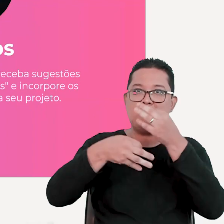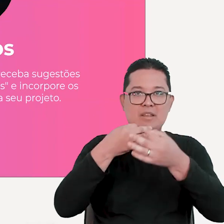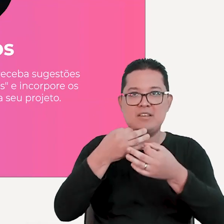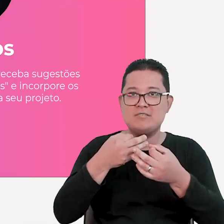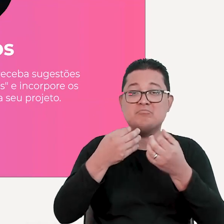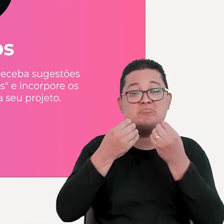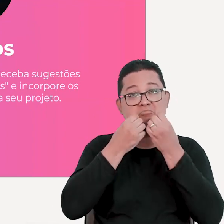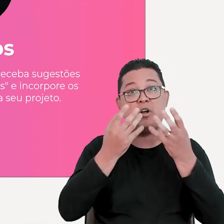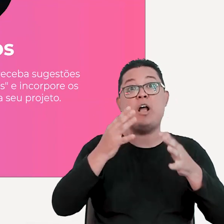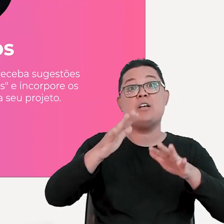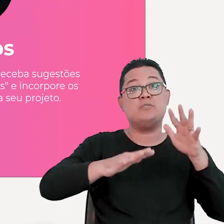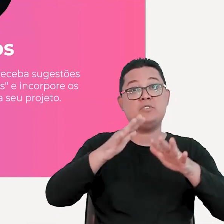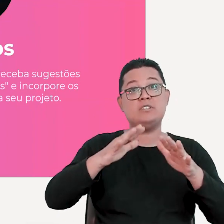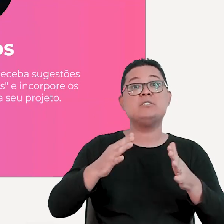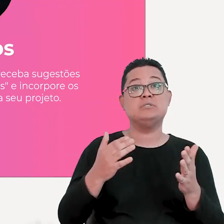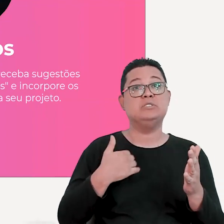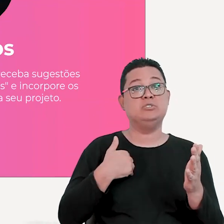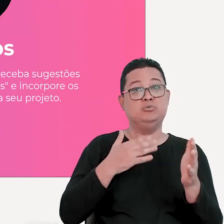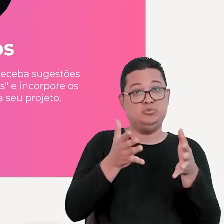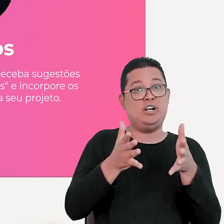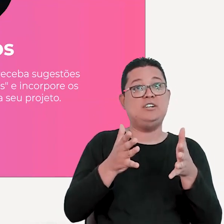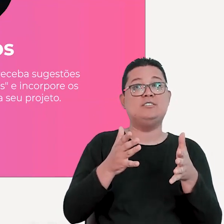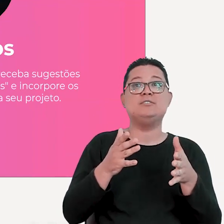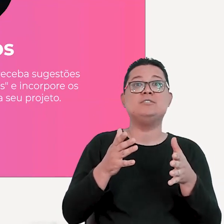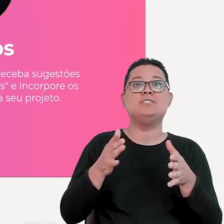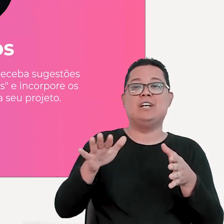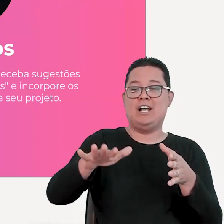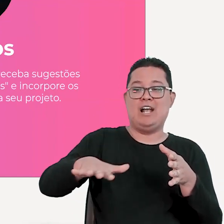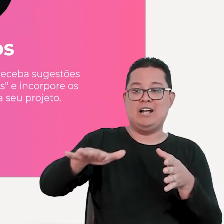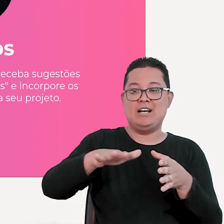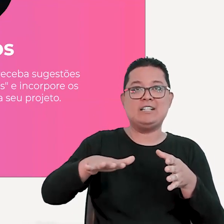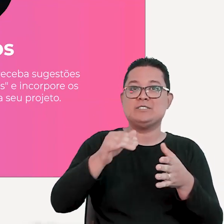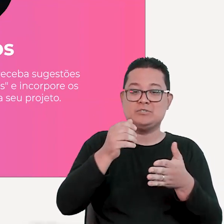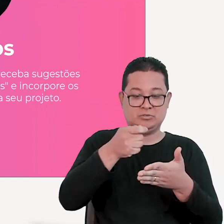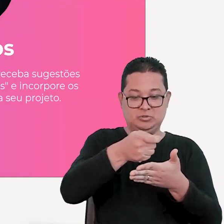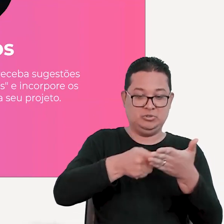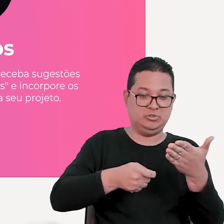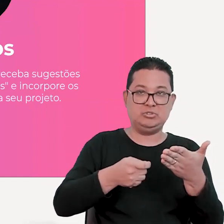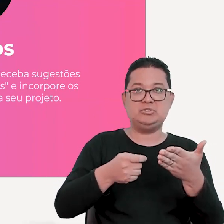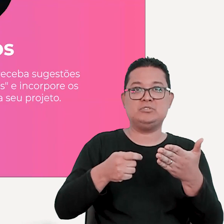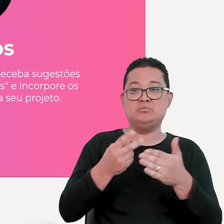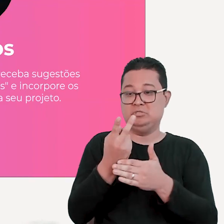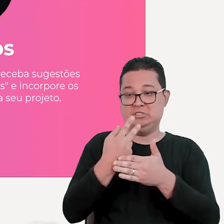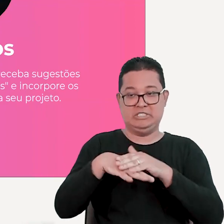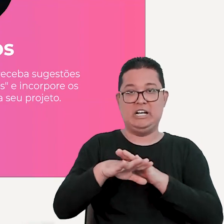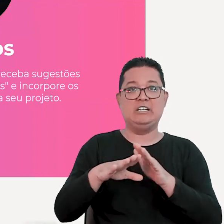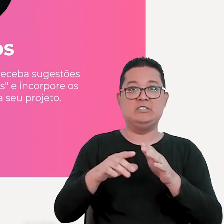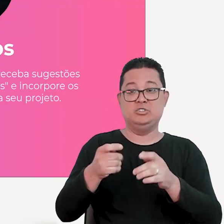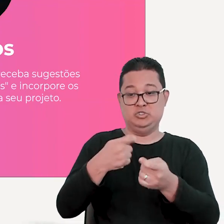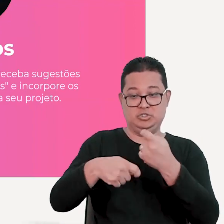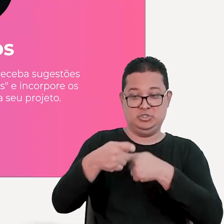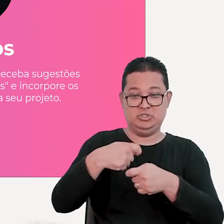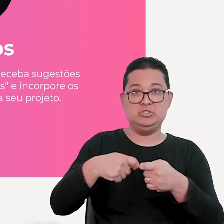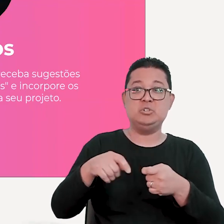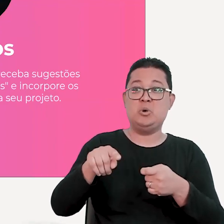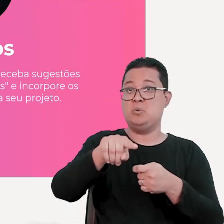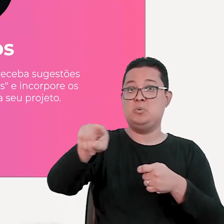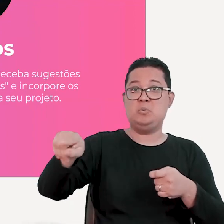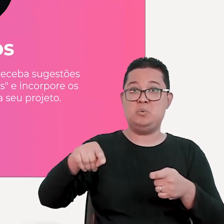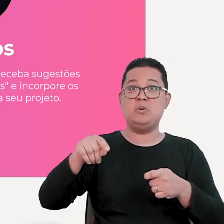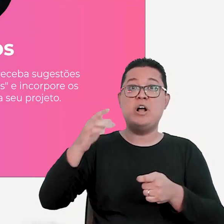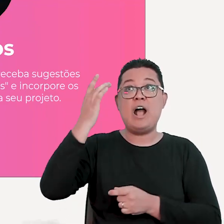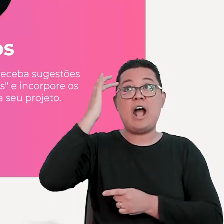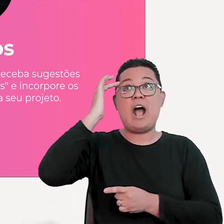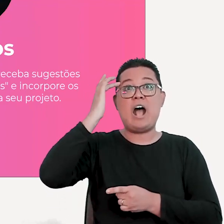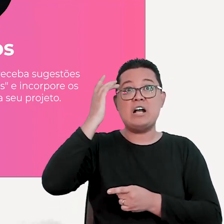área da escrita, os próprios designers ou o time de negócio me enviou sugestões que foram até sugestões melhores do que as que eu